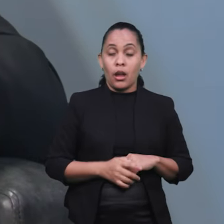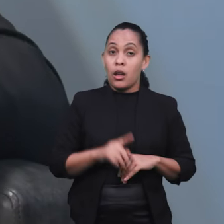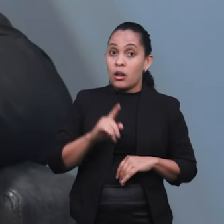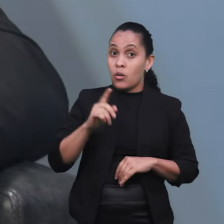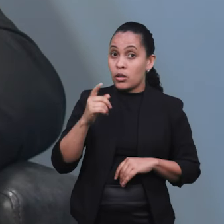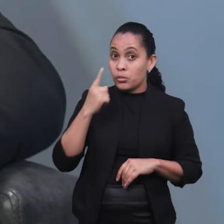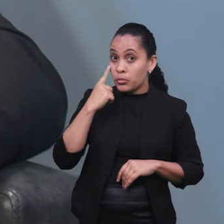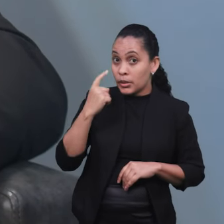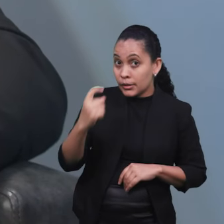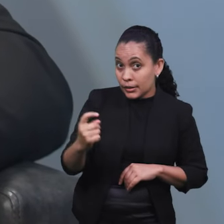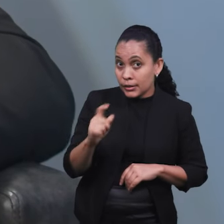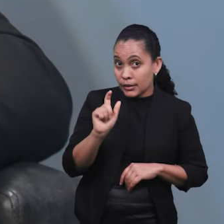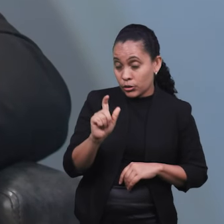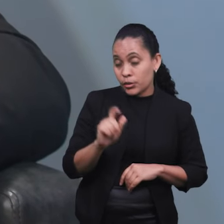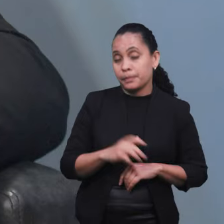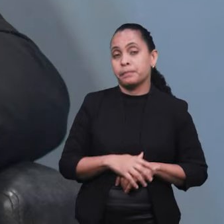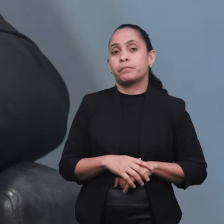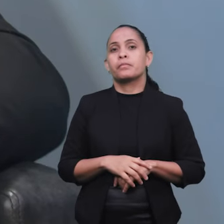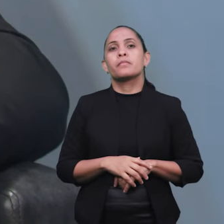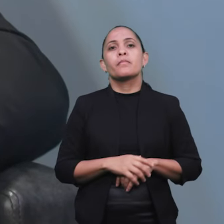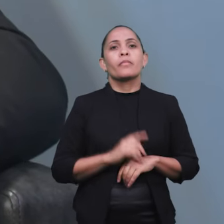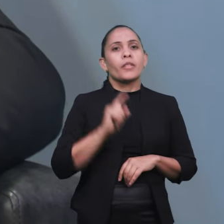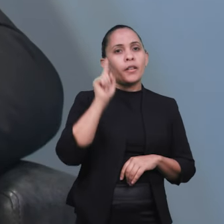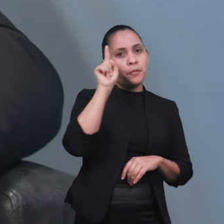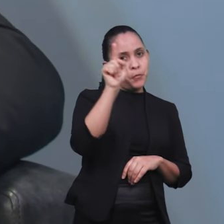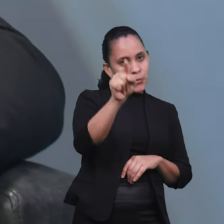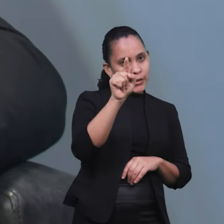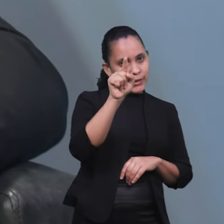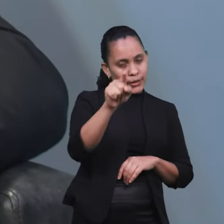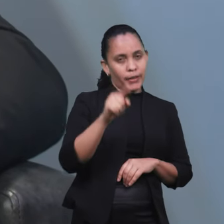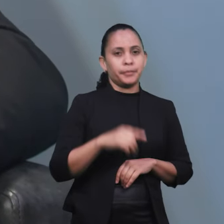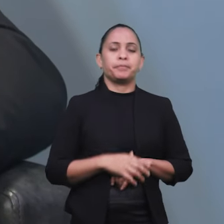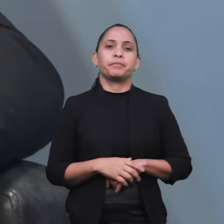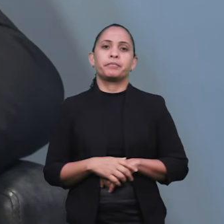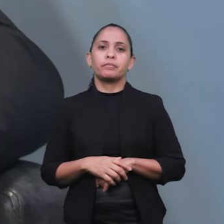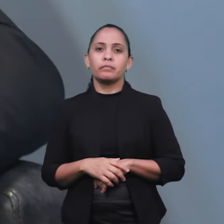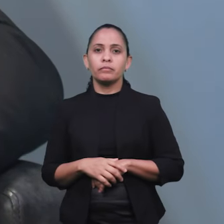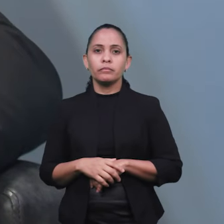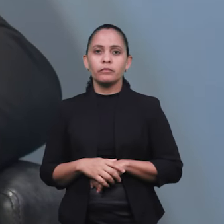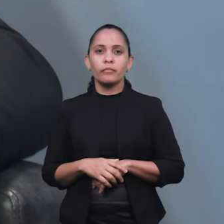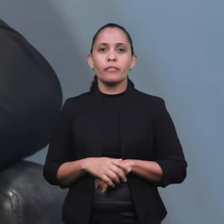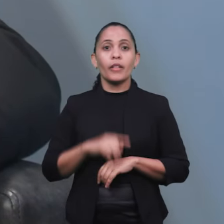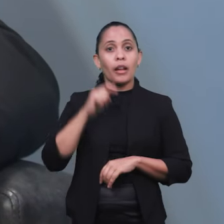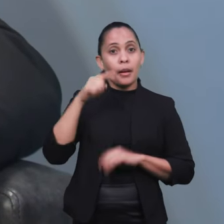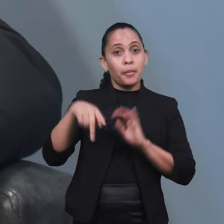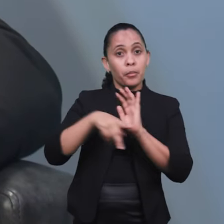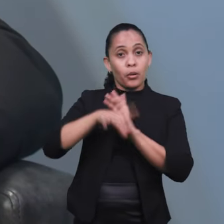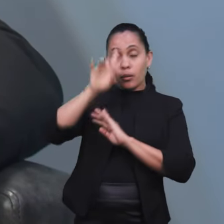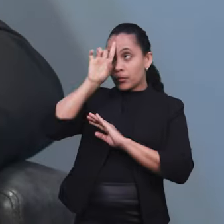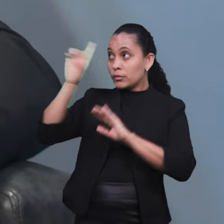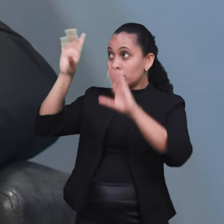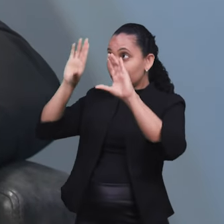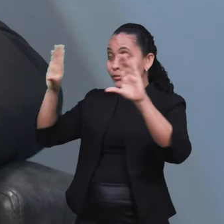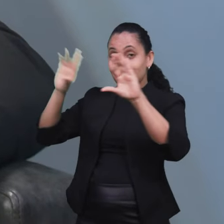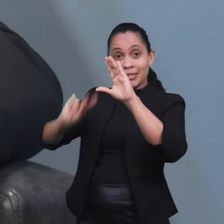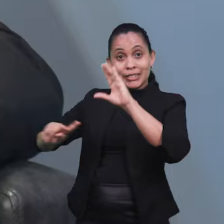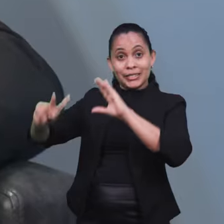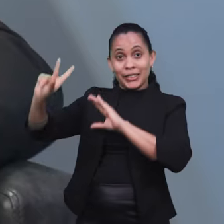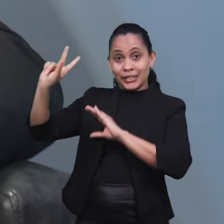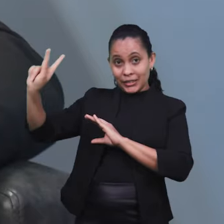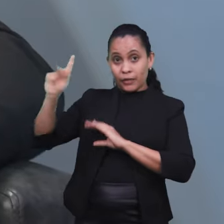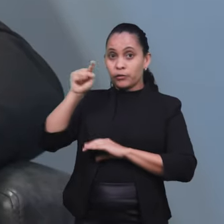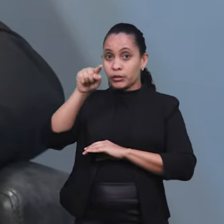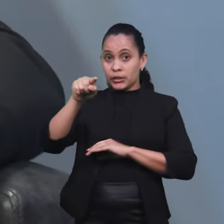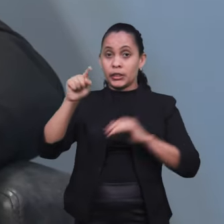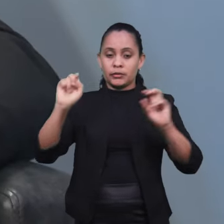quê? Porque você é membro da eternidade. Você